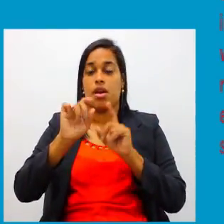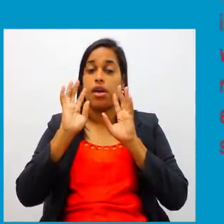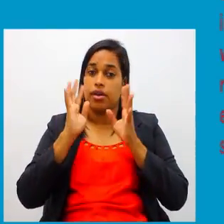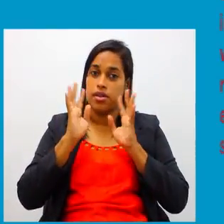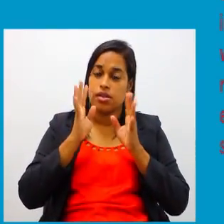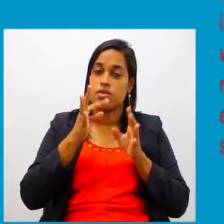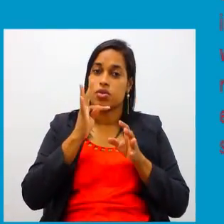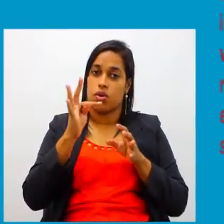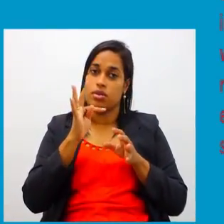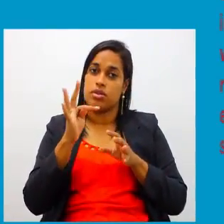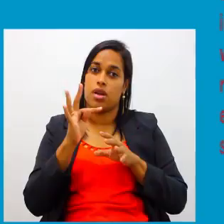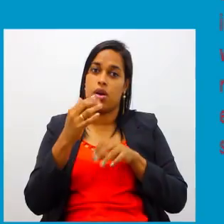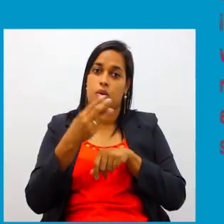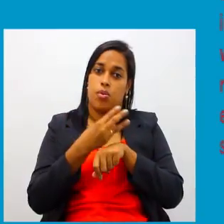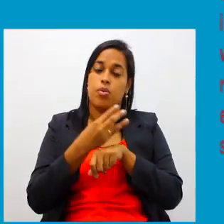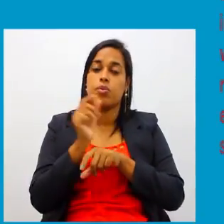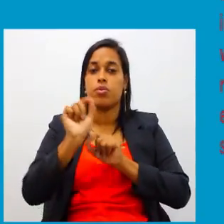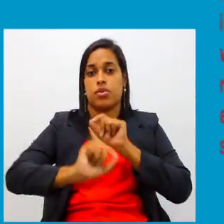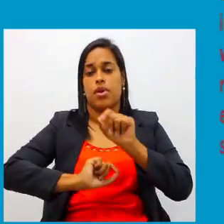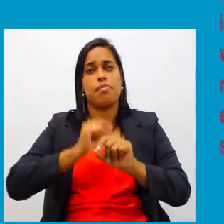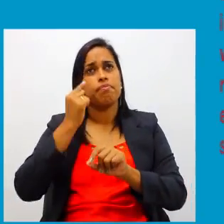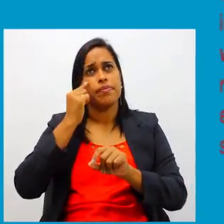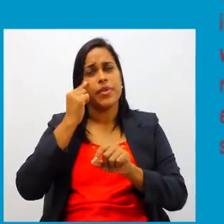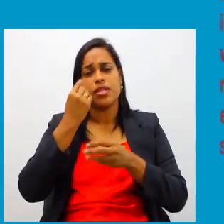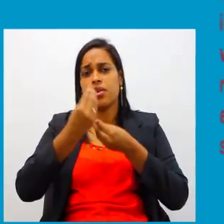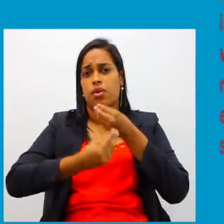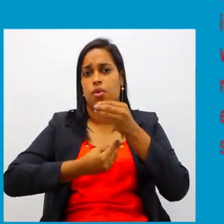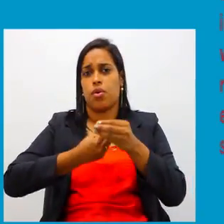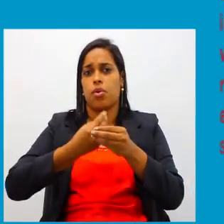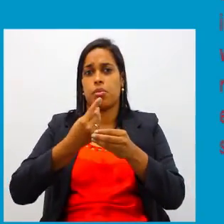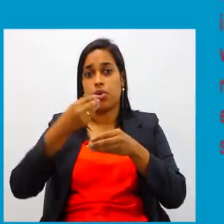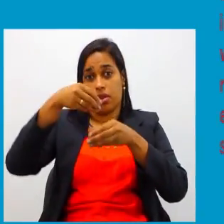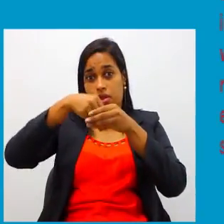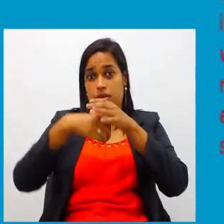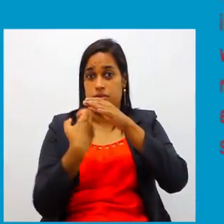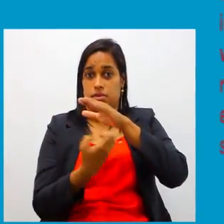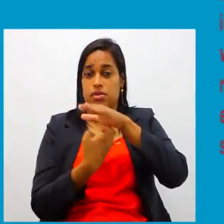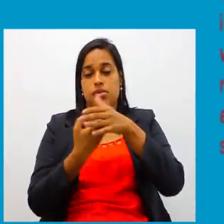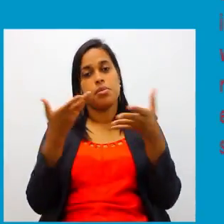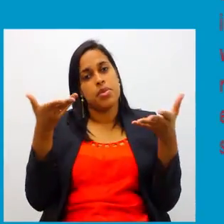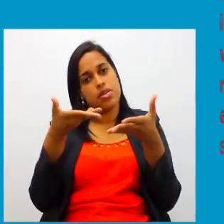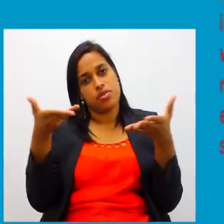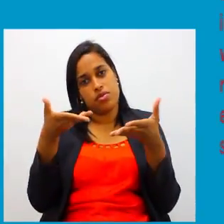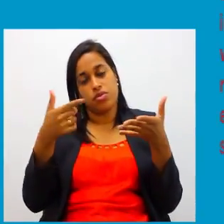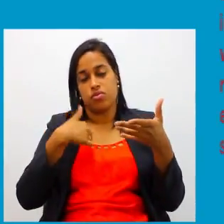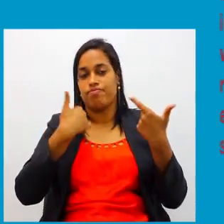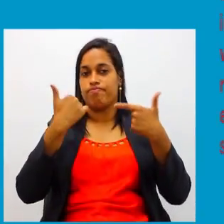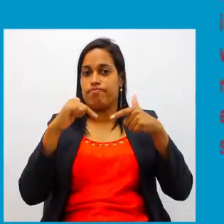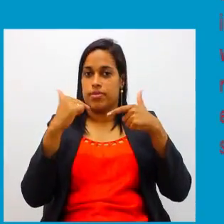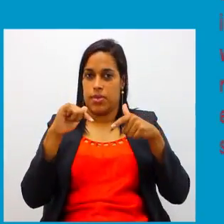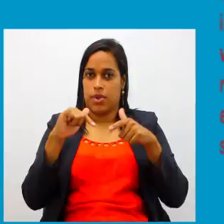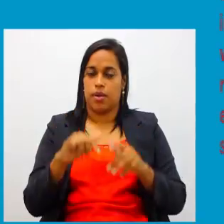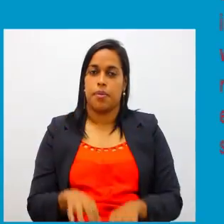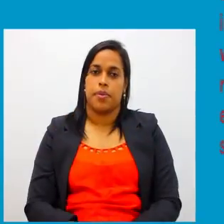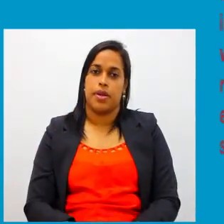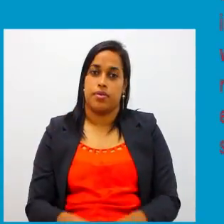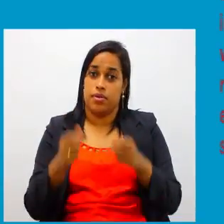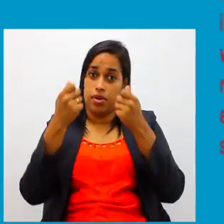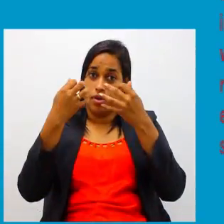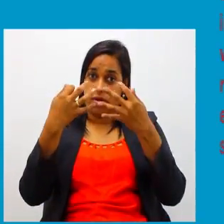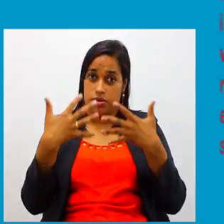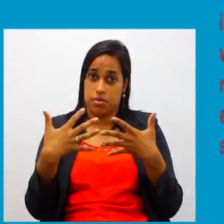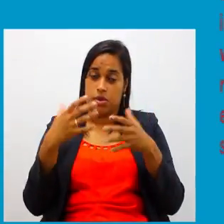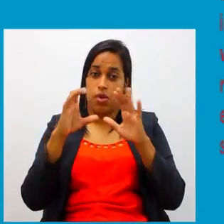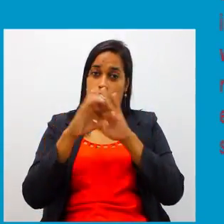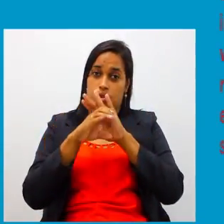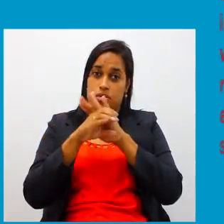redes sociais. E aí a gente vai pegar esse conteúdo e pensar como é que eu aplico isso nas empresas para as quais eu vou trabalhar. Ela diz assim,